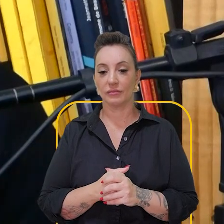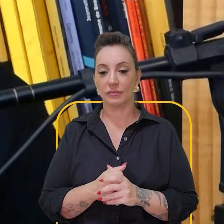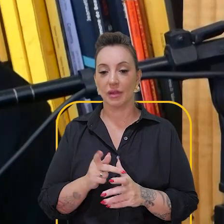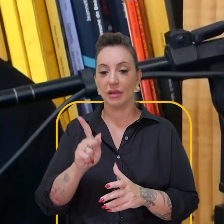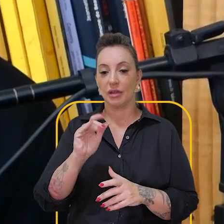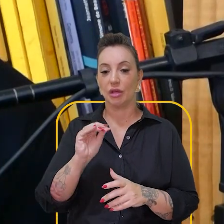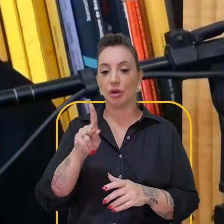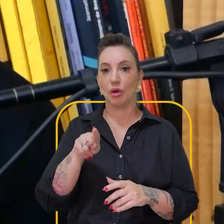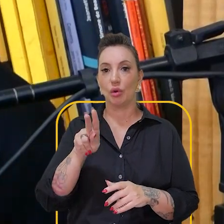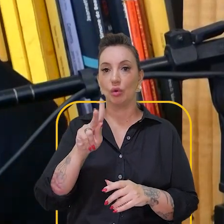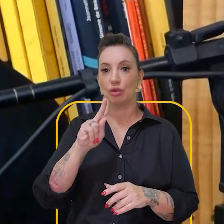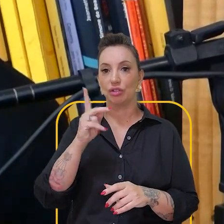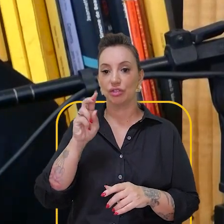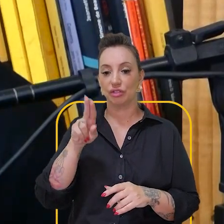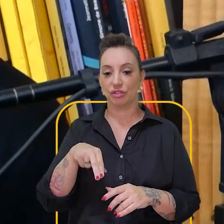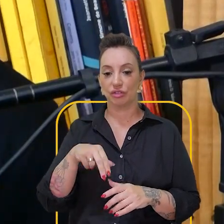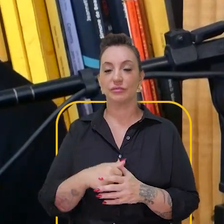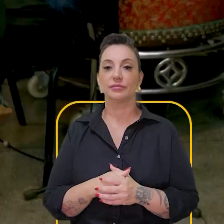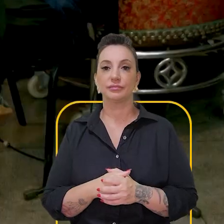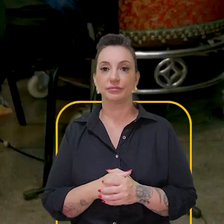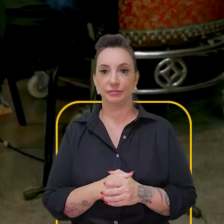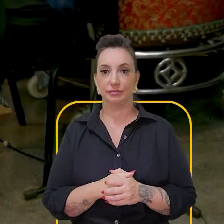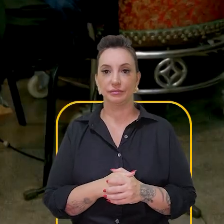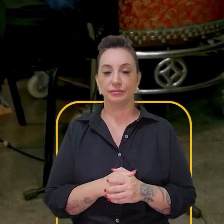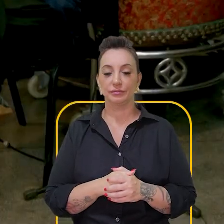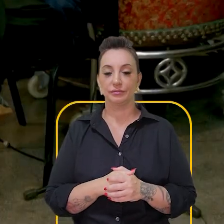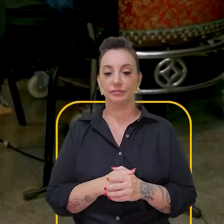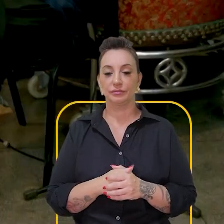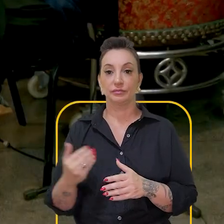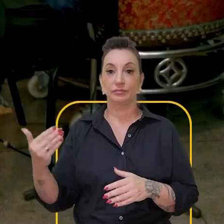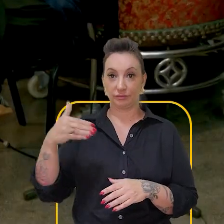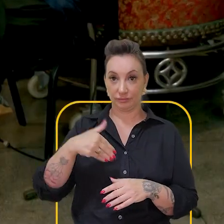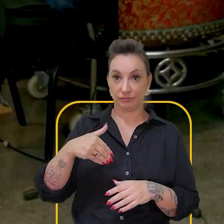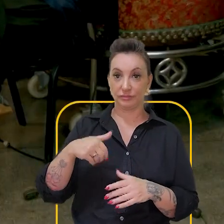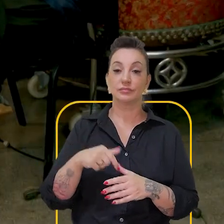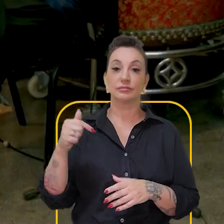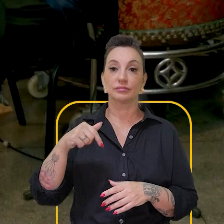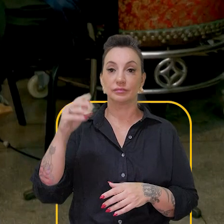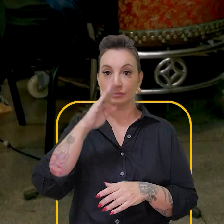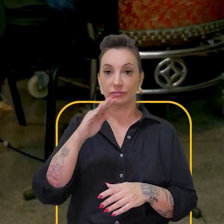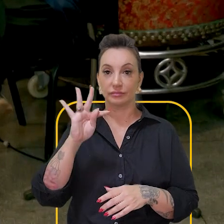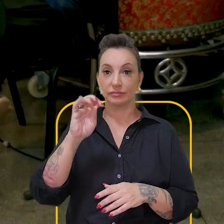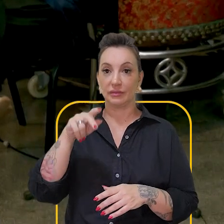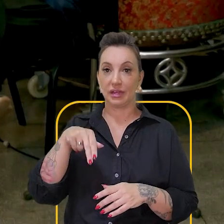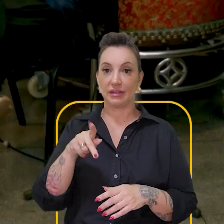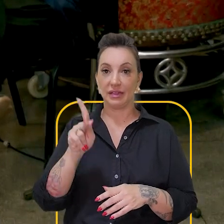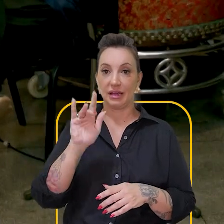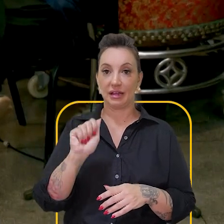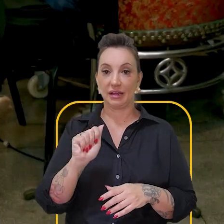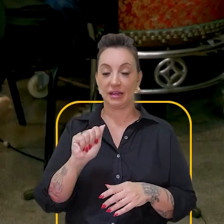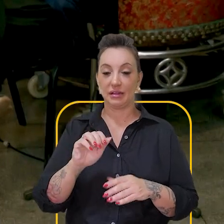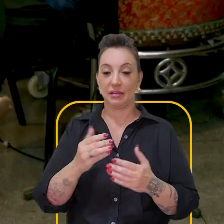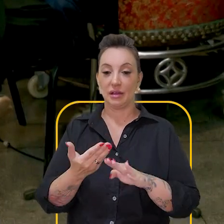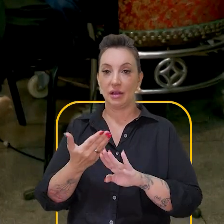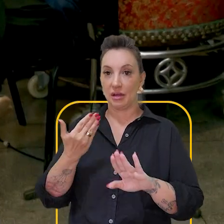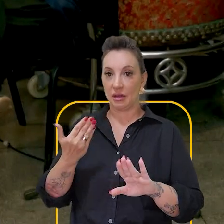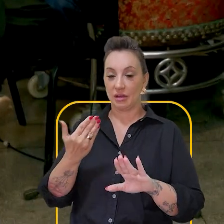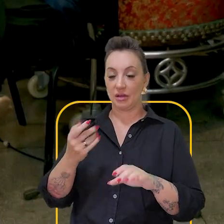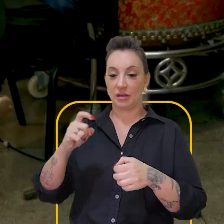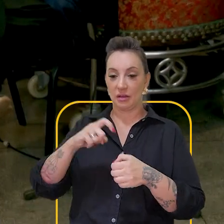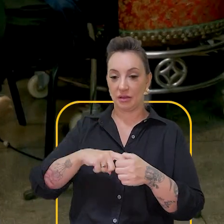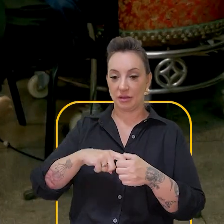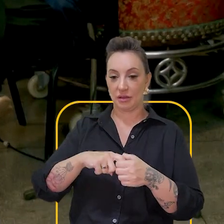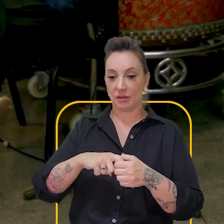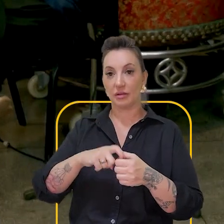seou então eles eram filiados contato né sim de contato e aí eu comecei a treinar lá e peguei a preta